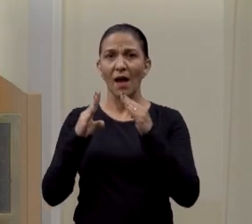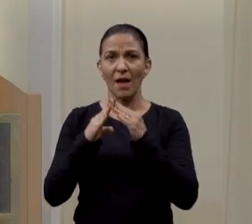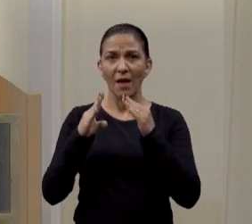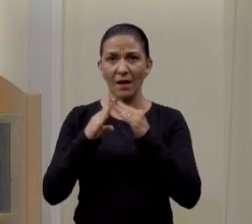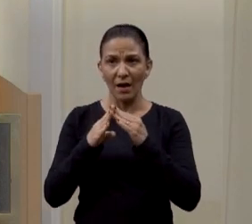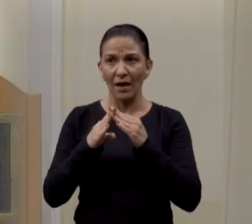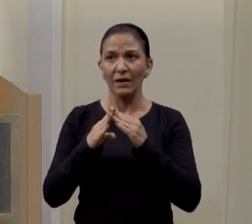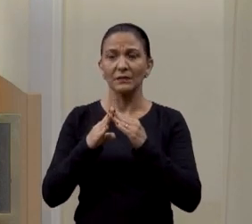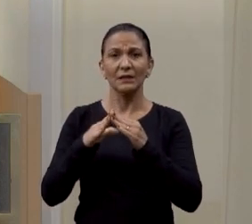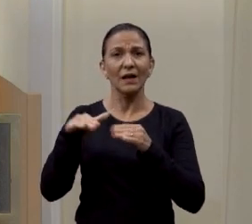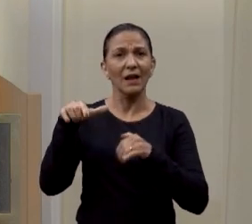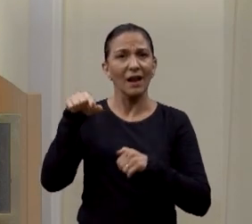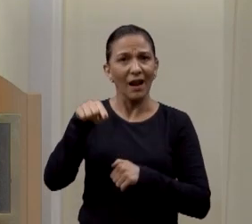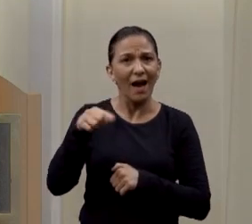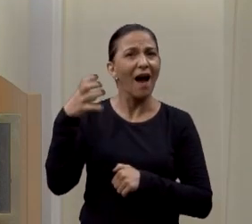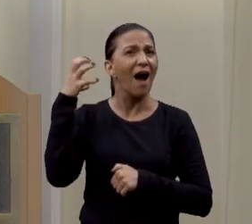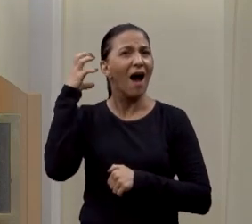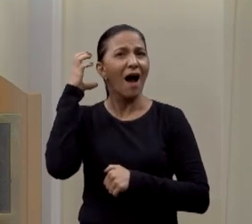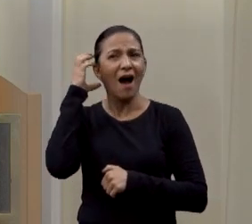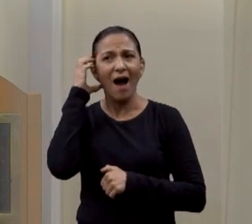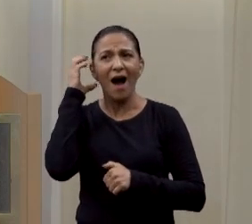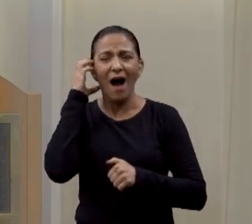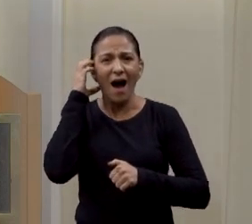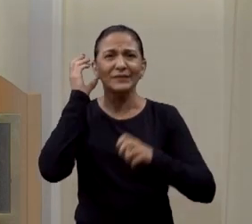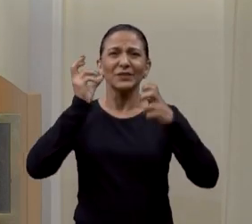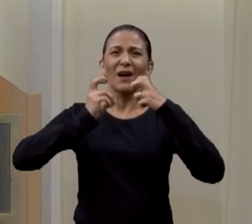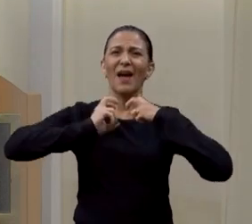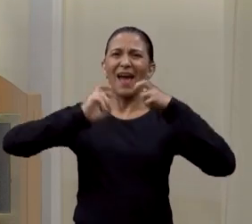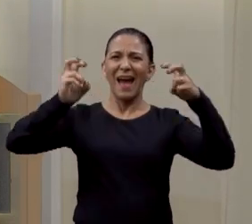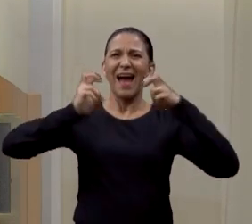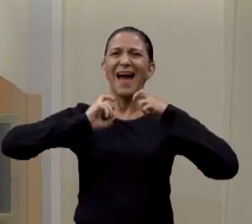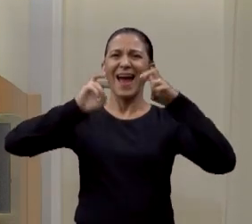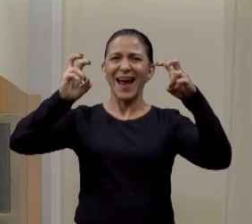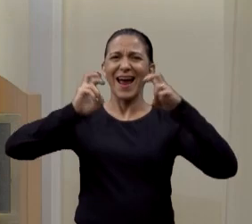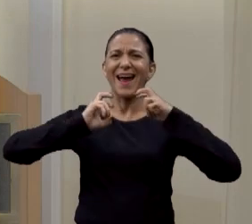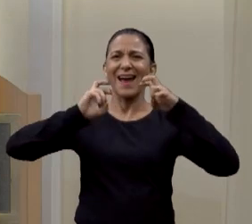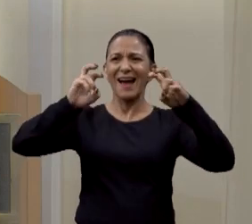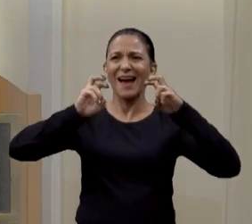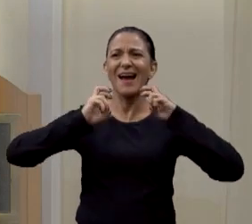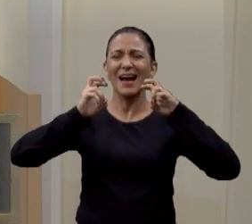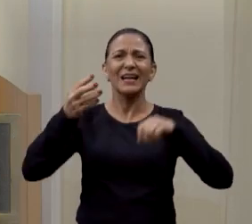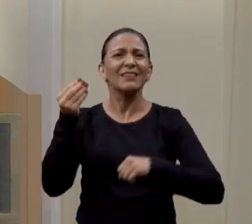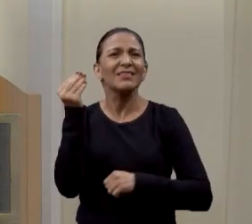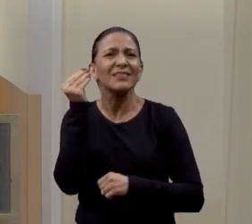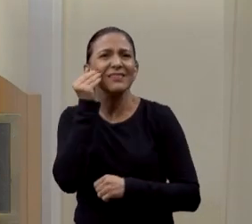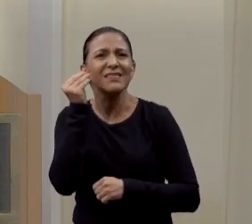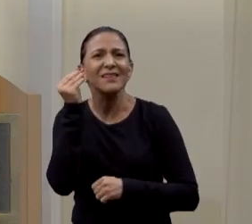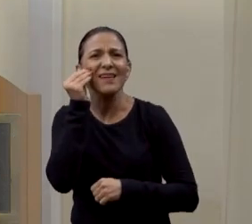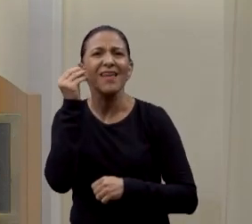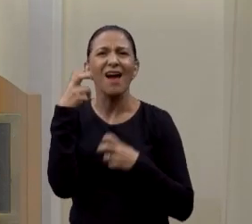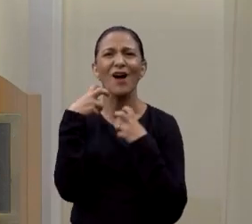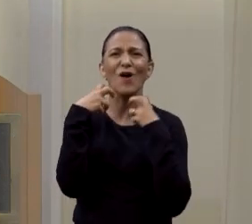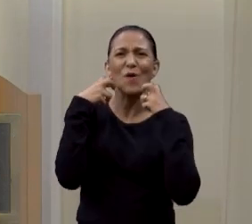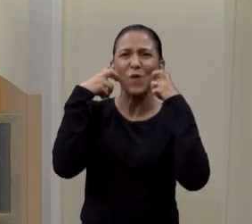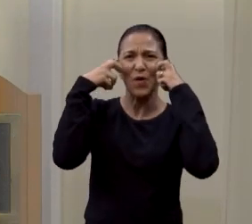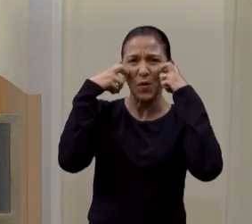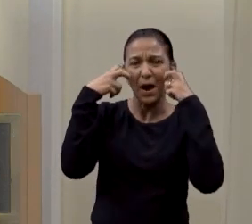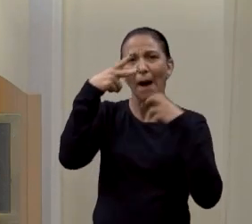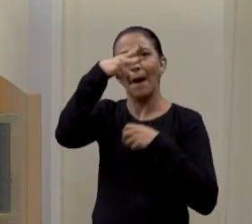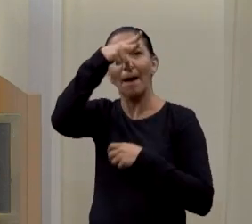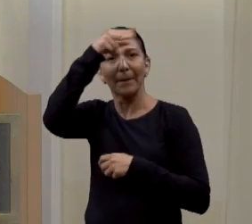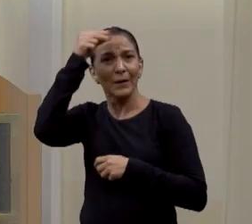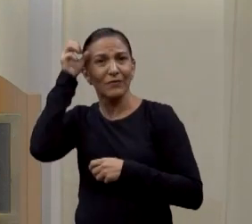é o estúdio de rádio, e foi fazer um escândalo cheio de gritaria lá numa tentativa de constranger tanto o nosso